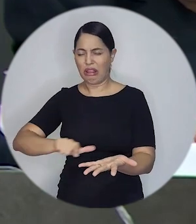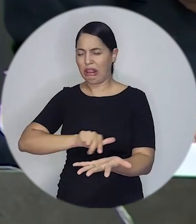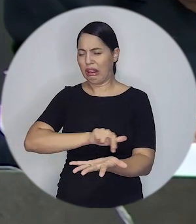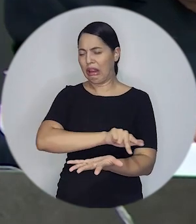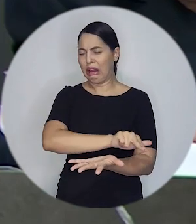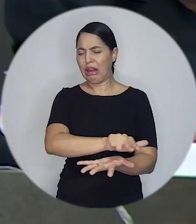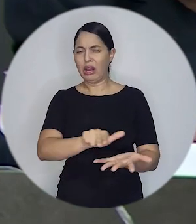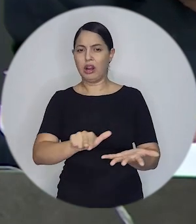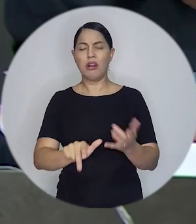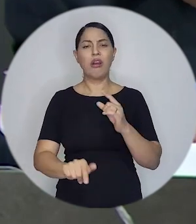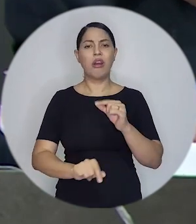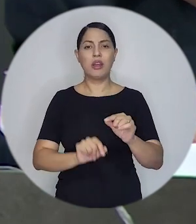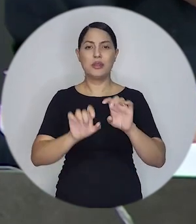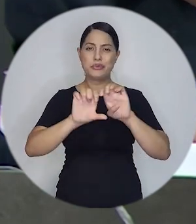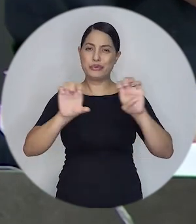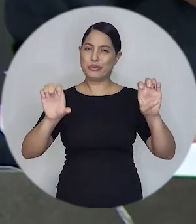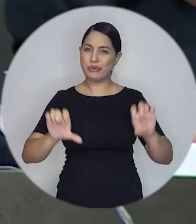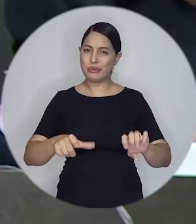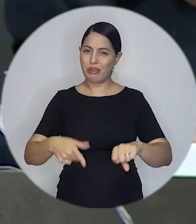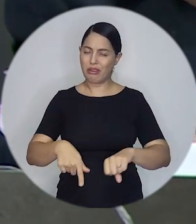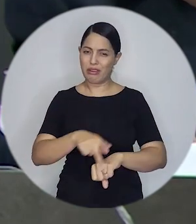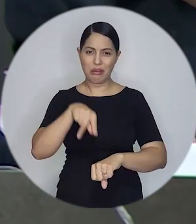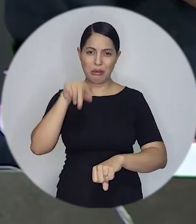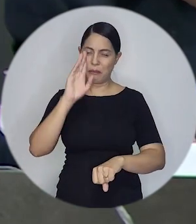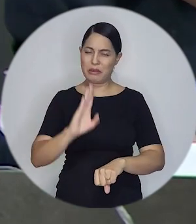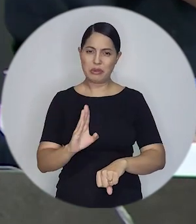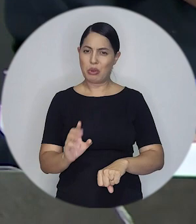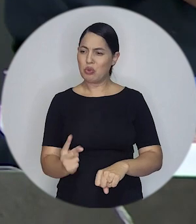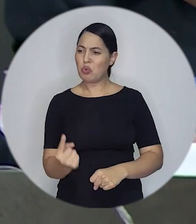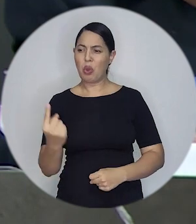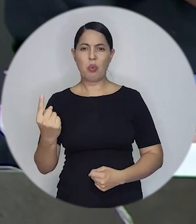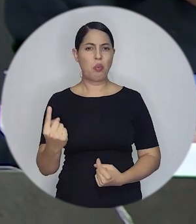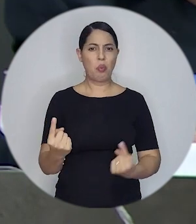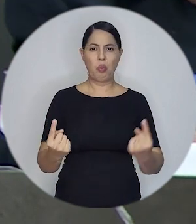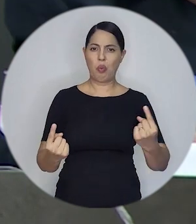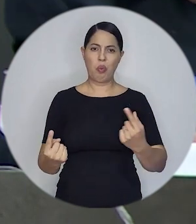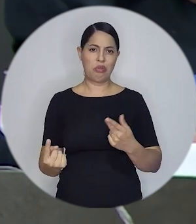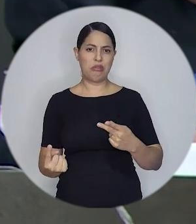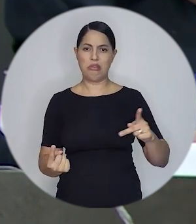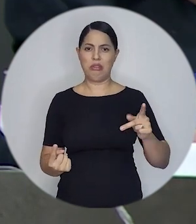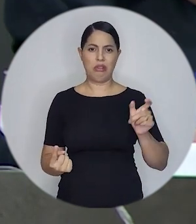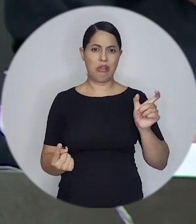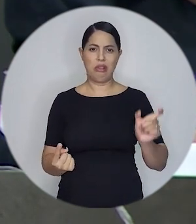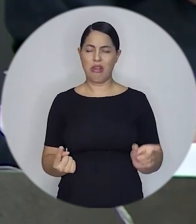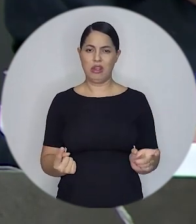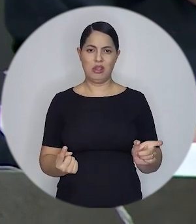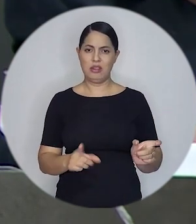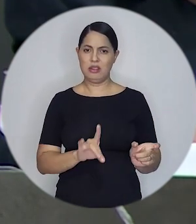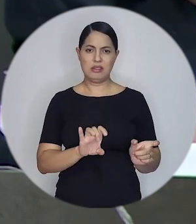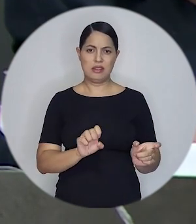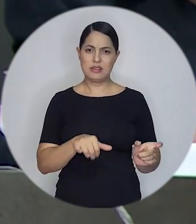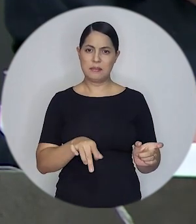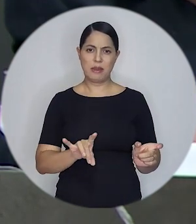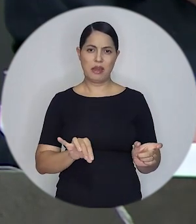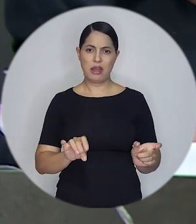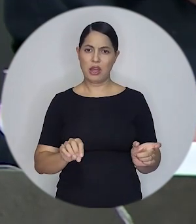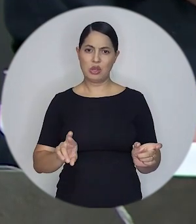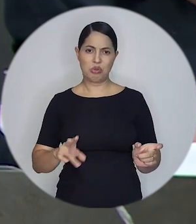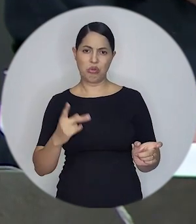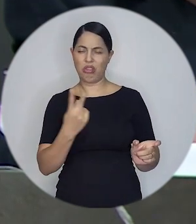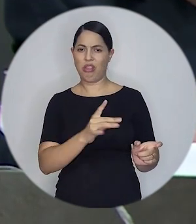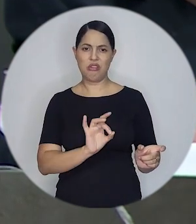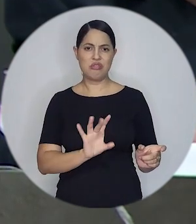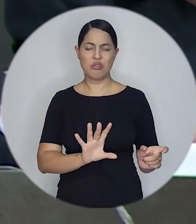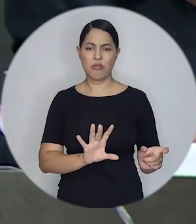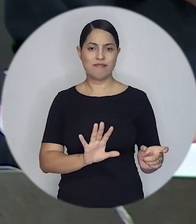de forma absolutamente estrutural não é um caso isolado de um desembargador. Ele se